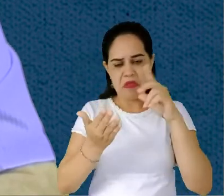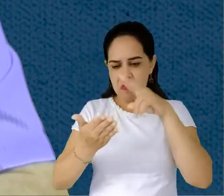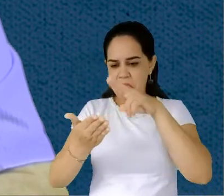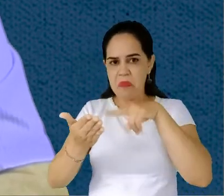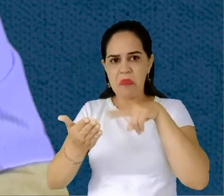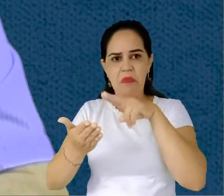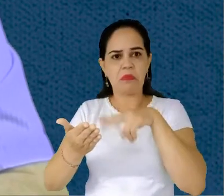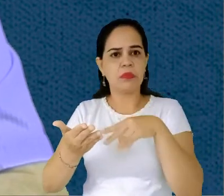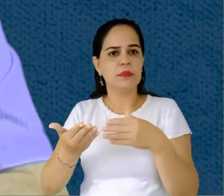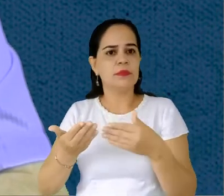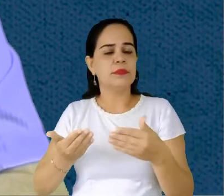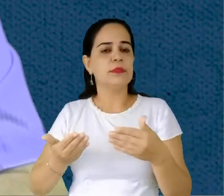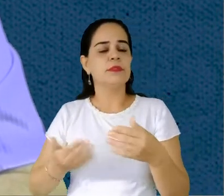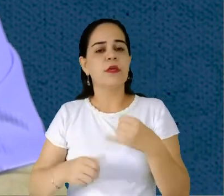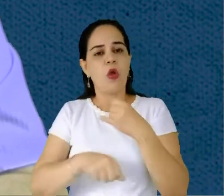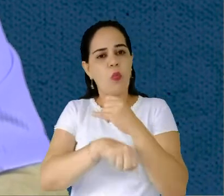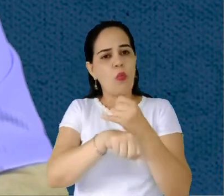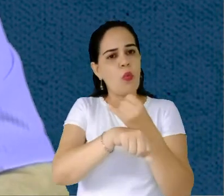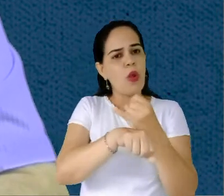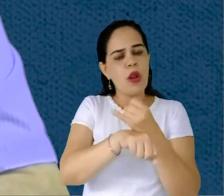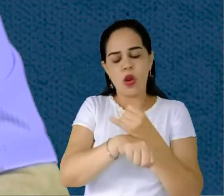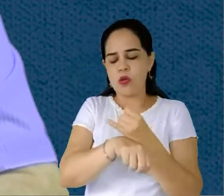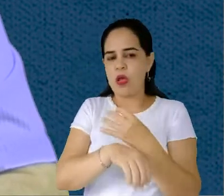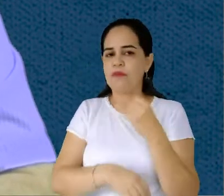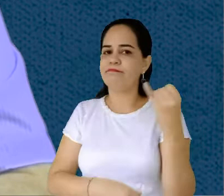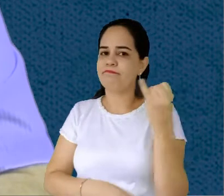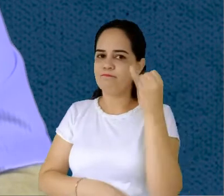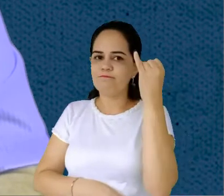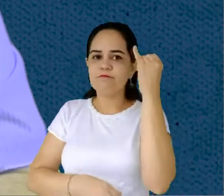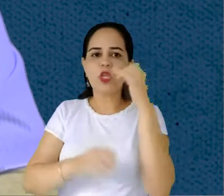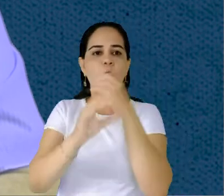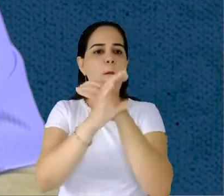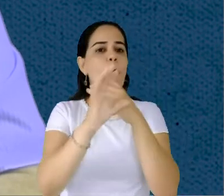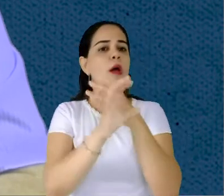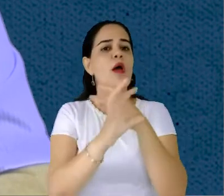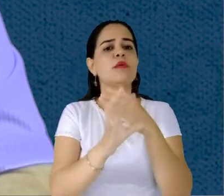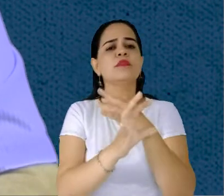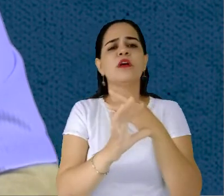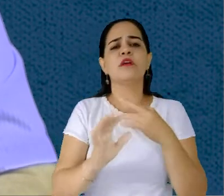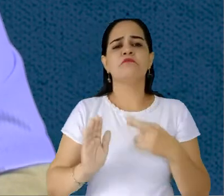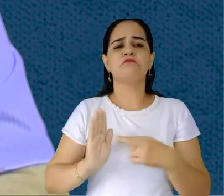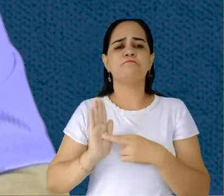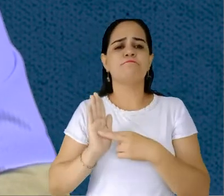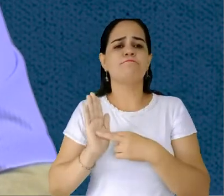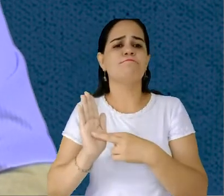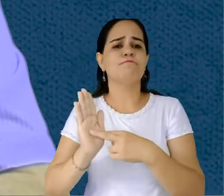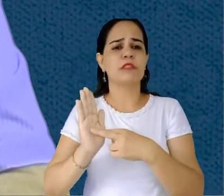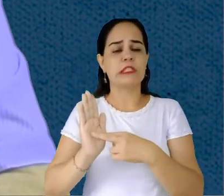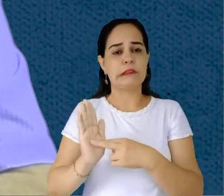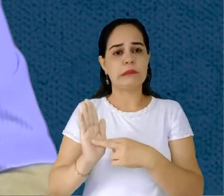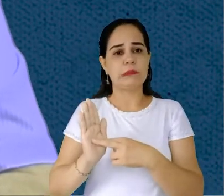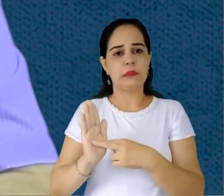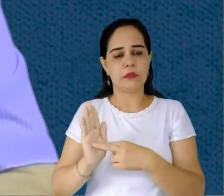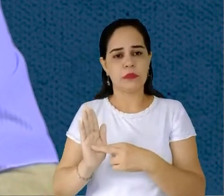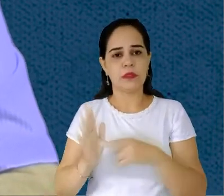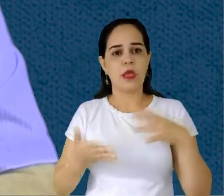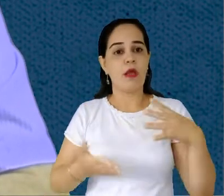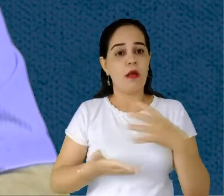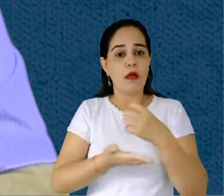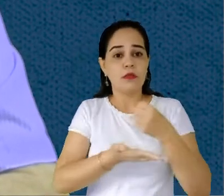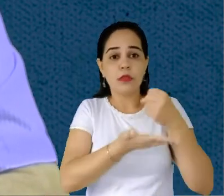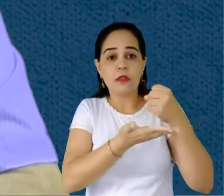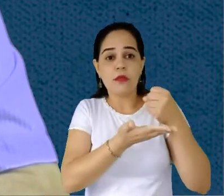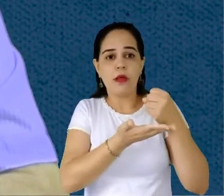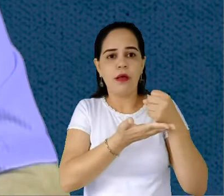cidade, sobre Jerusalém, porque é a cidade mais importante e a cidade símbolo da